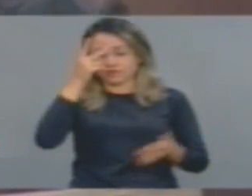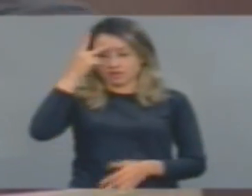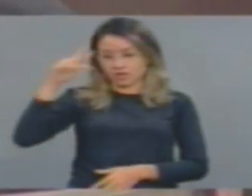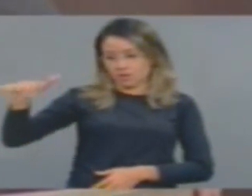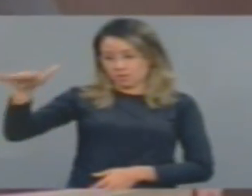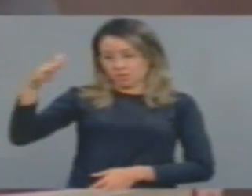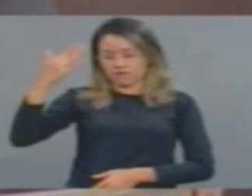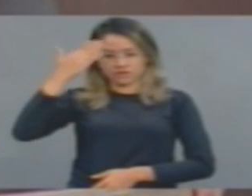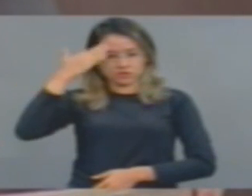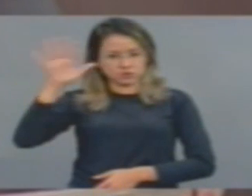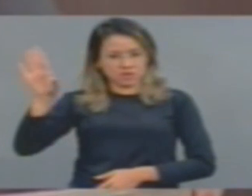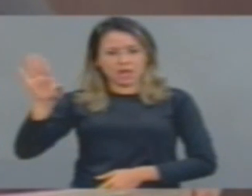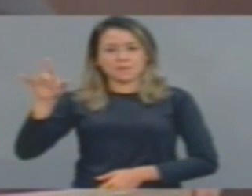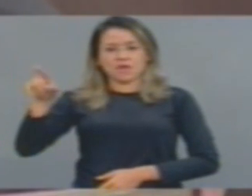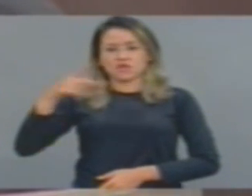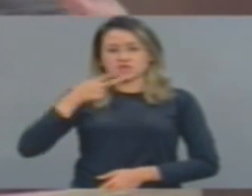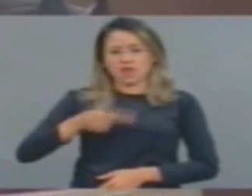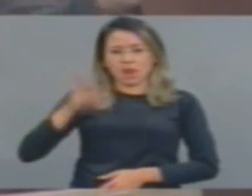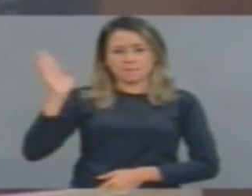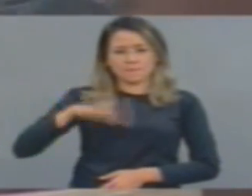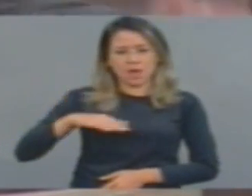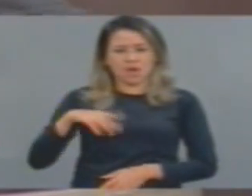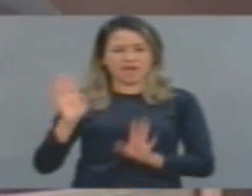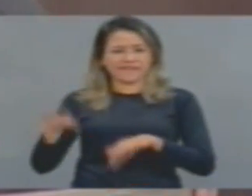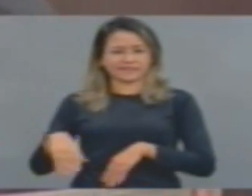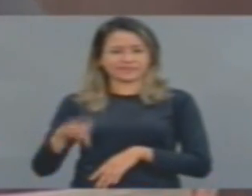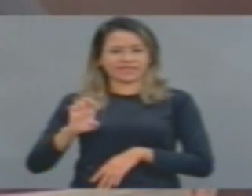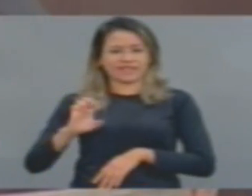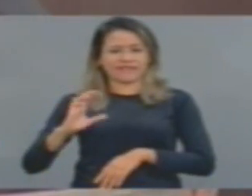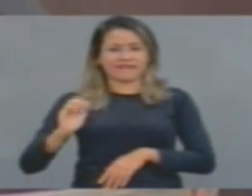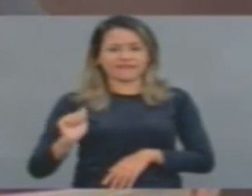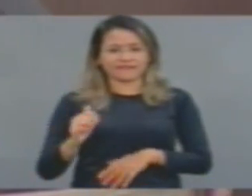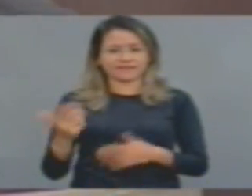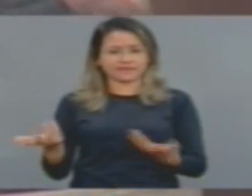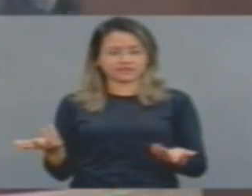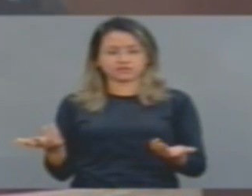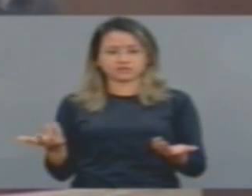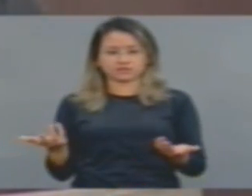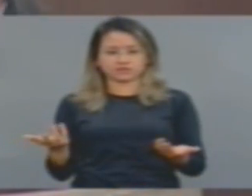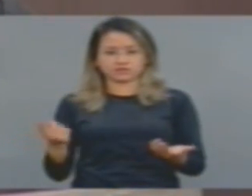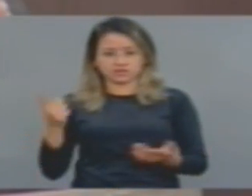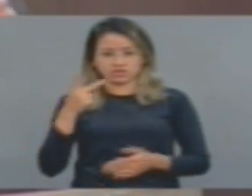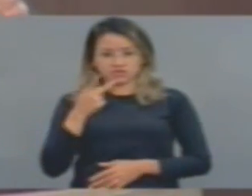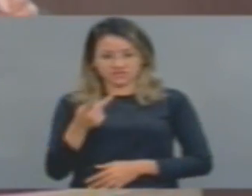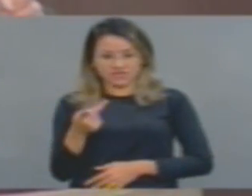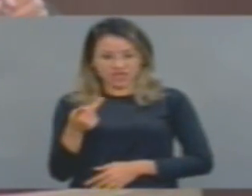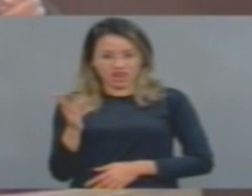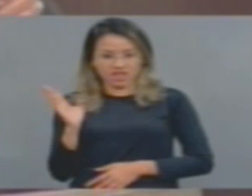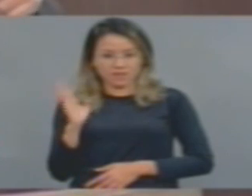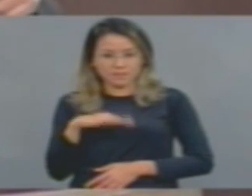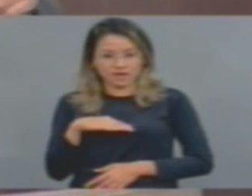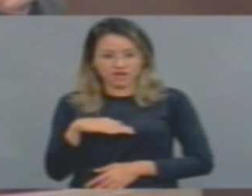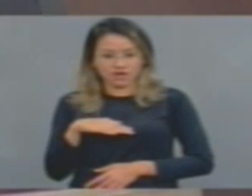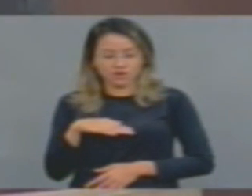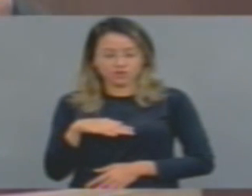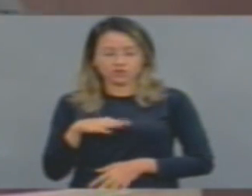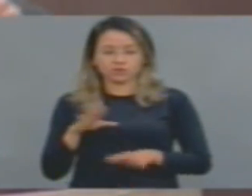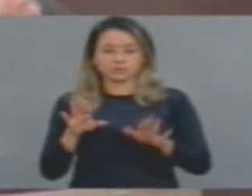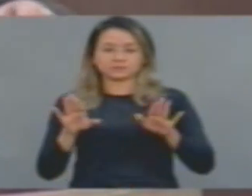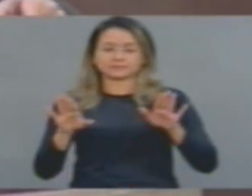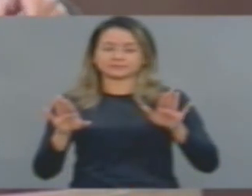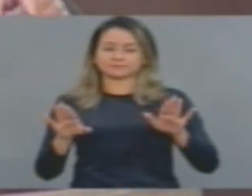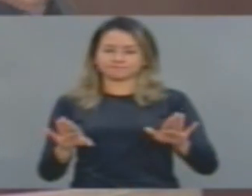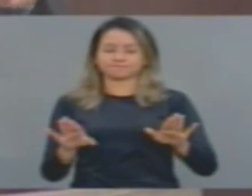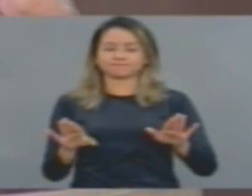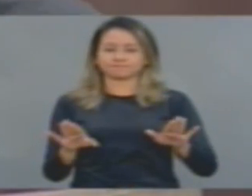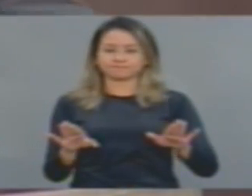fala mal do ECA, fala mal do SINASE, né? Ou não conhece o Sistema Nacional Socioeducativo, ele consegue ser mais rígido, às vezes, mais